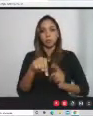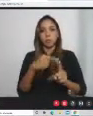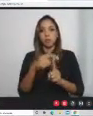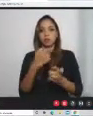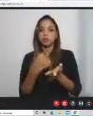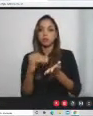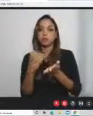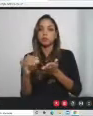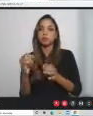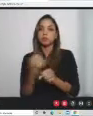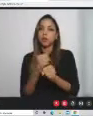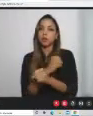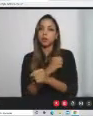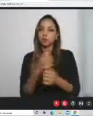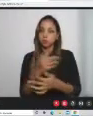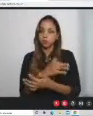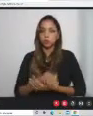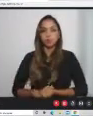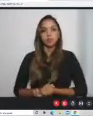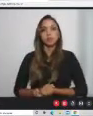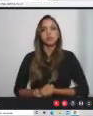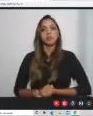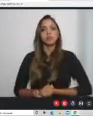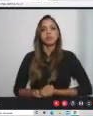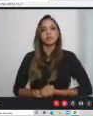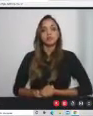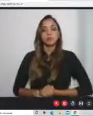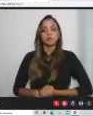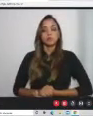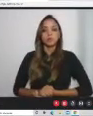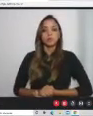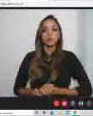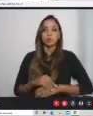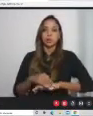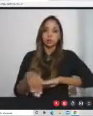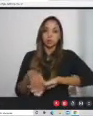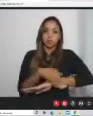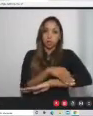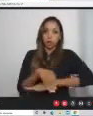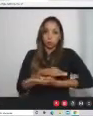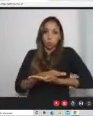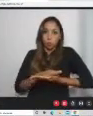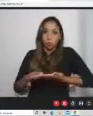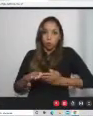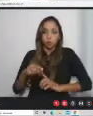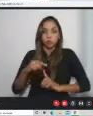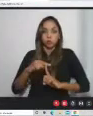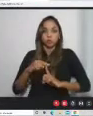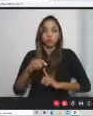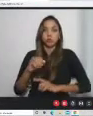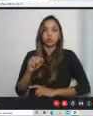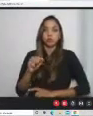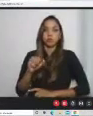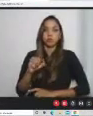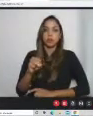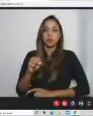Públicas, para que seja realizada a pavimentação pelo metro asfáltico da rua